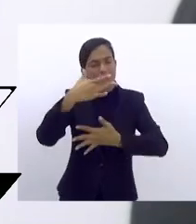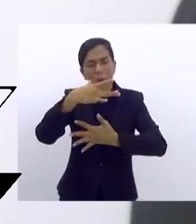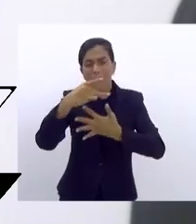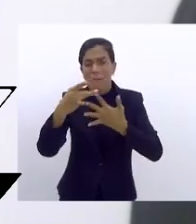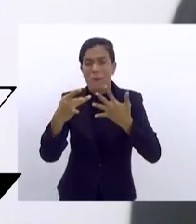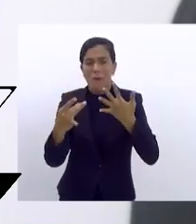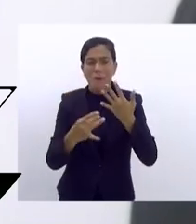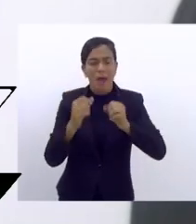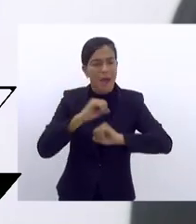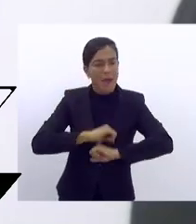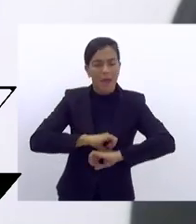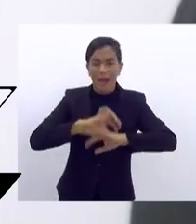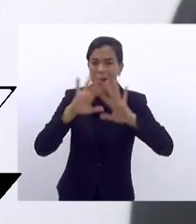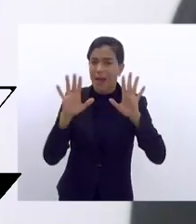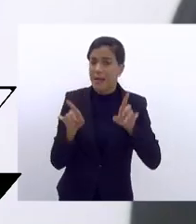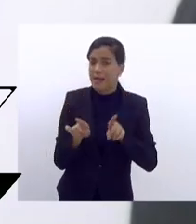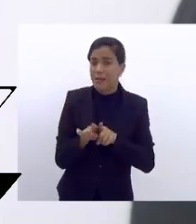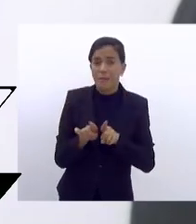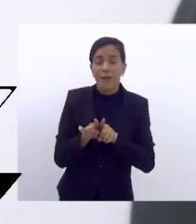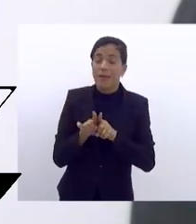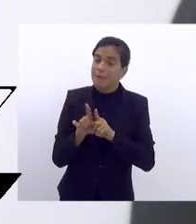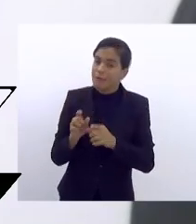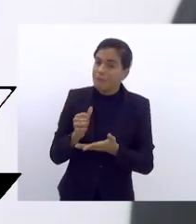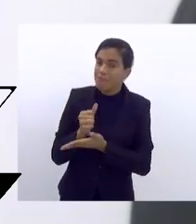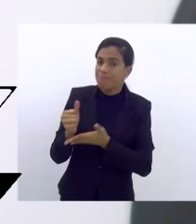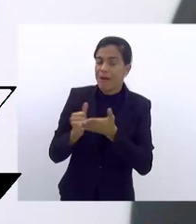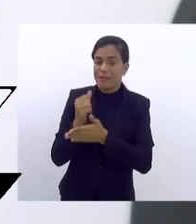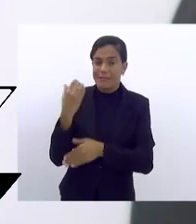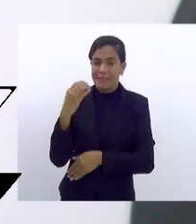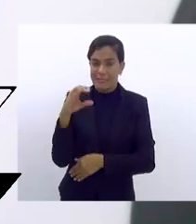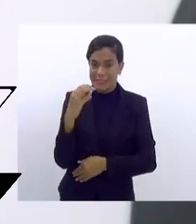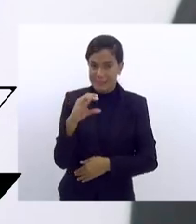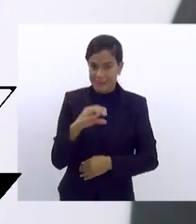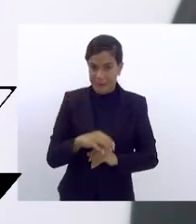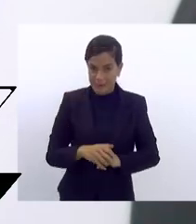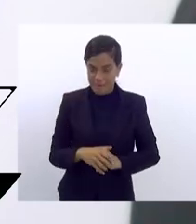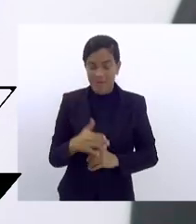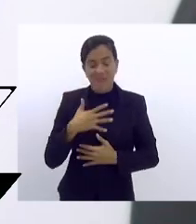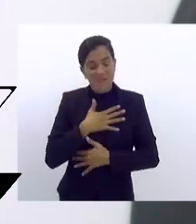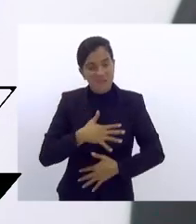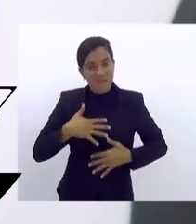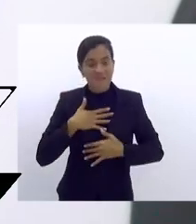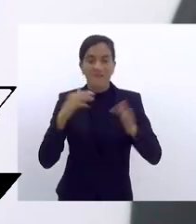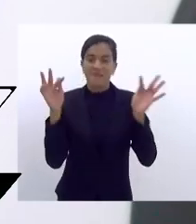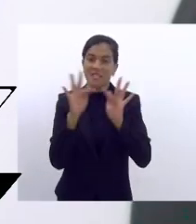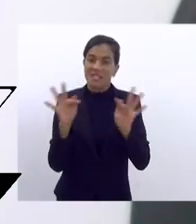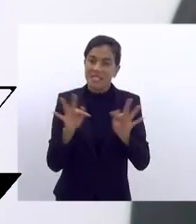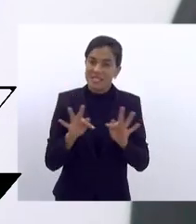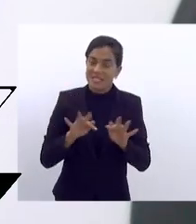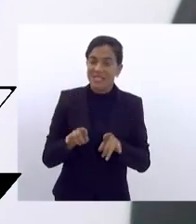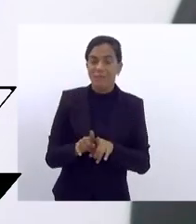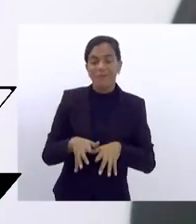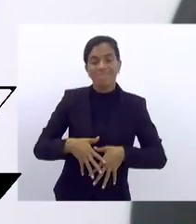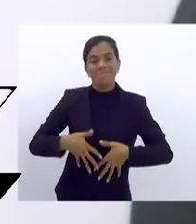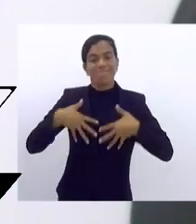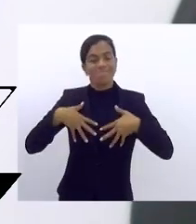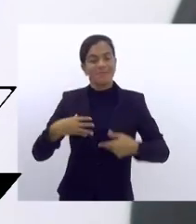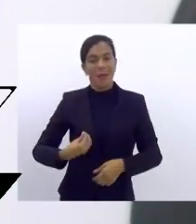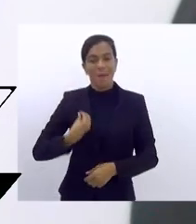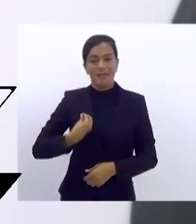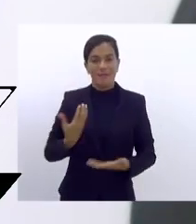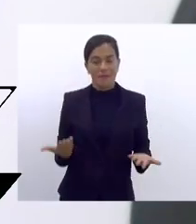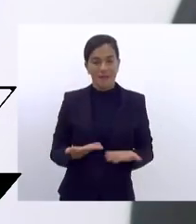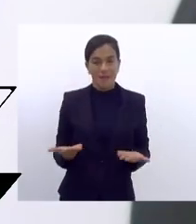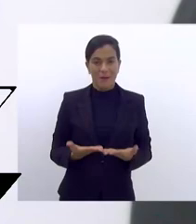muito clara e pautada na ciência eu acho que é isso que me deixa feliz e satisfeito e honrado de estar participando